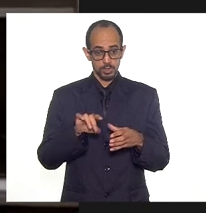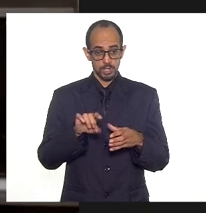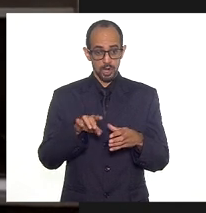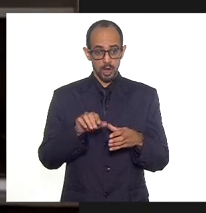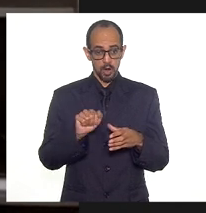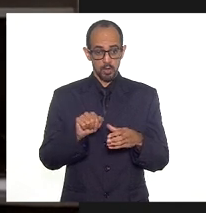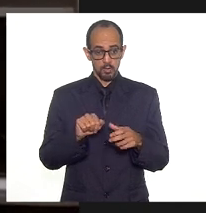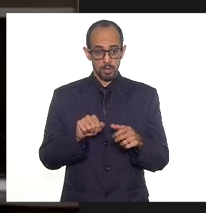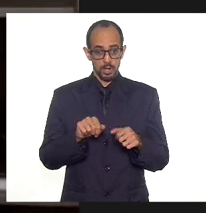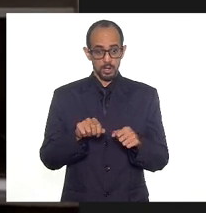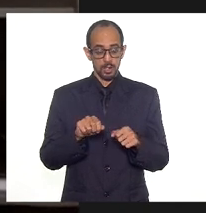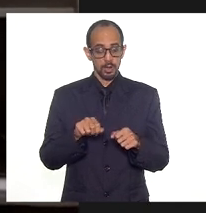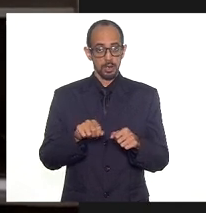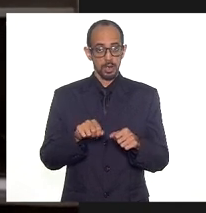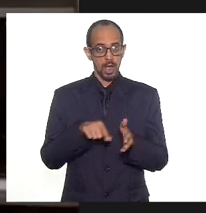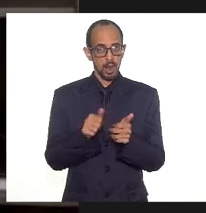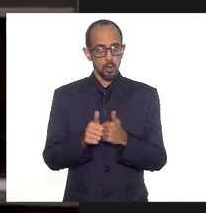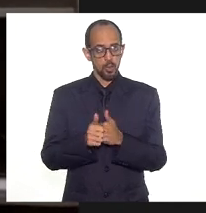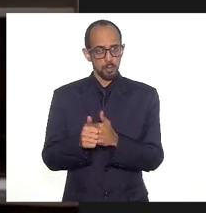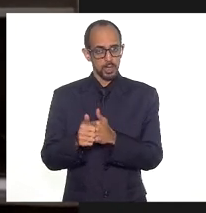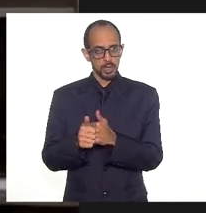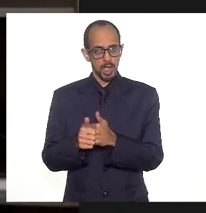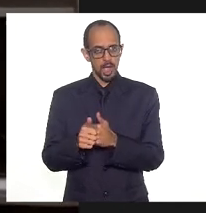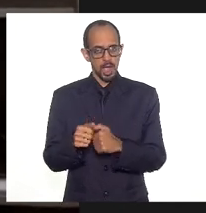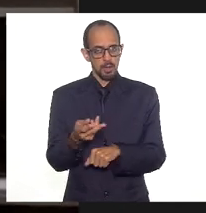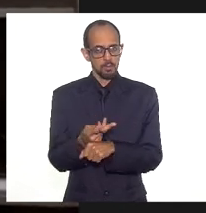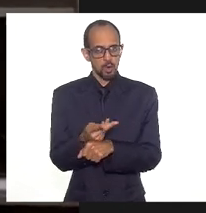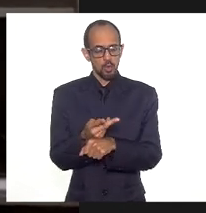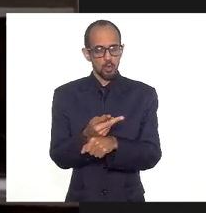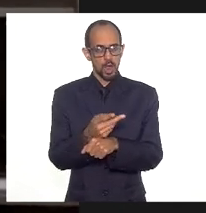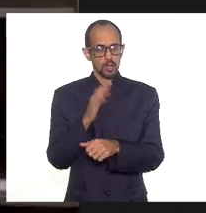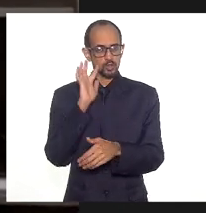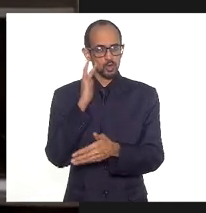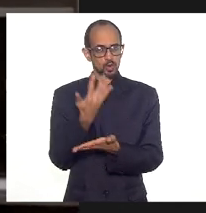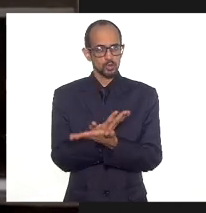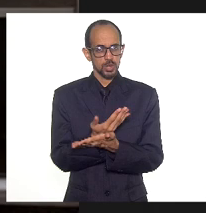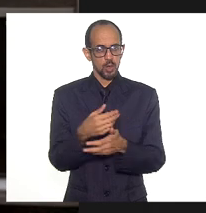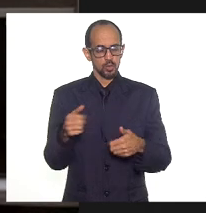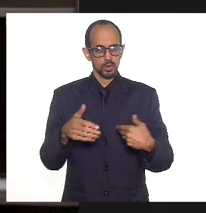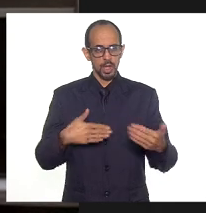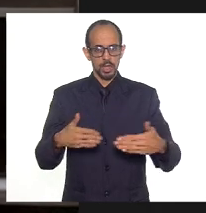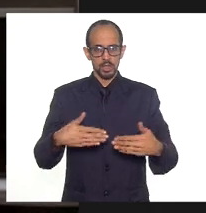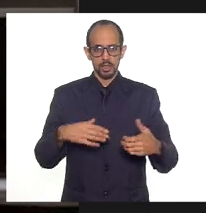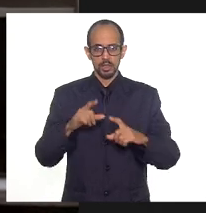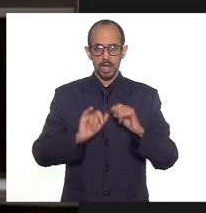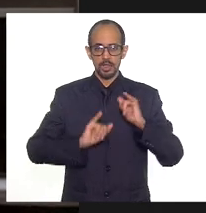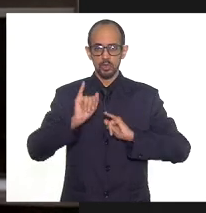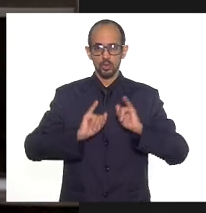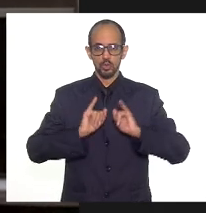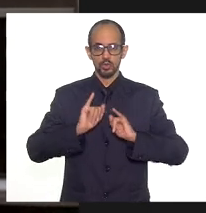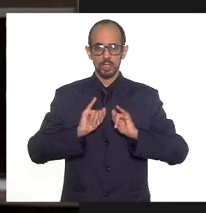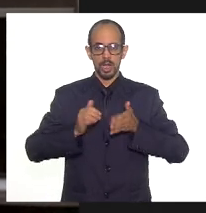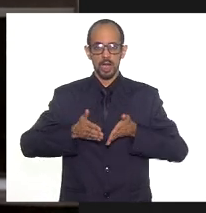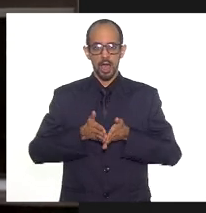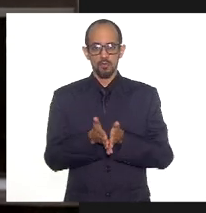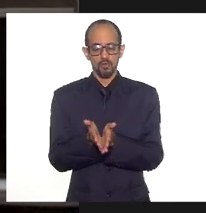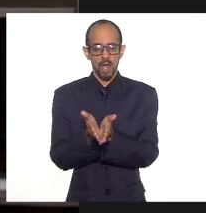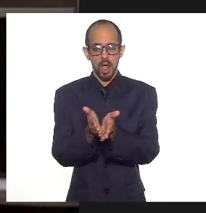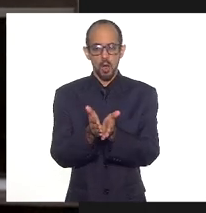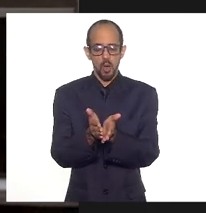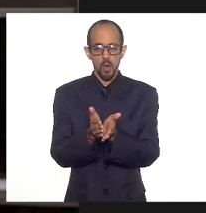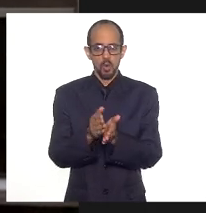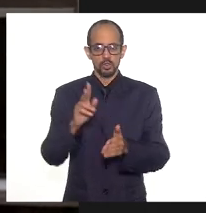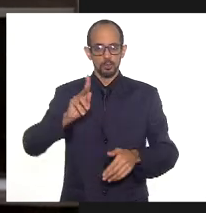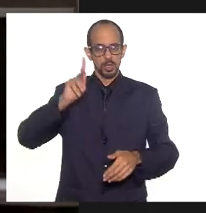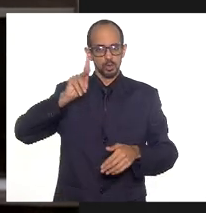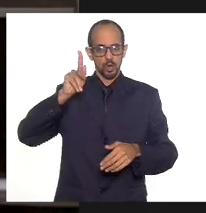buscar soluções para o fortalecimento e ampliação da indústria naval de offshore e do setor de petróleo e gás do Estado do Rio de